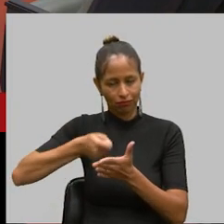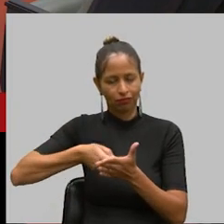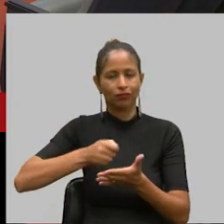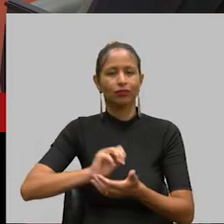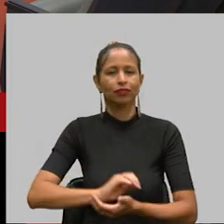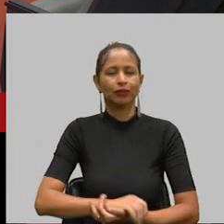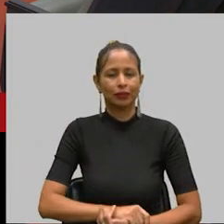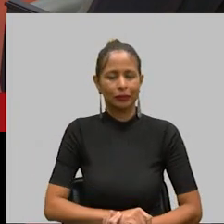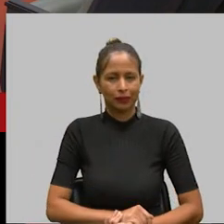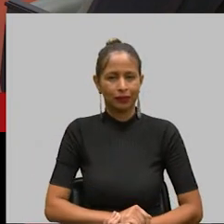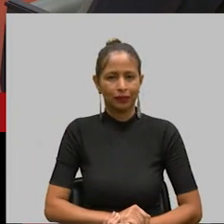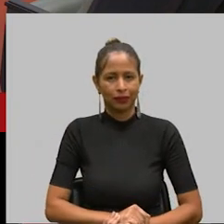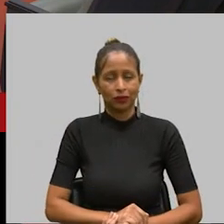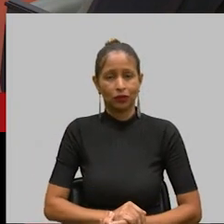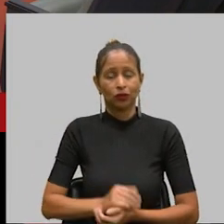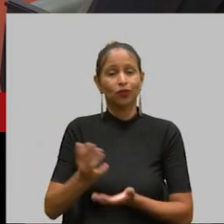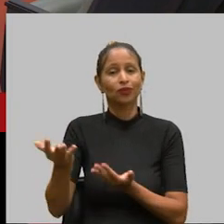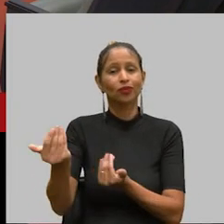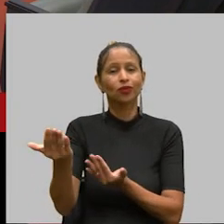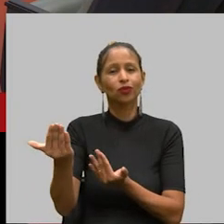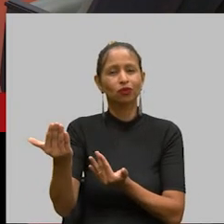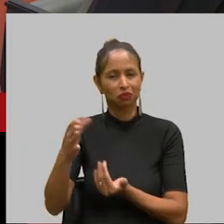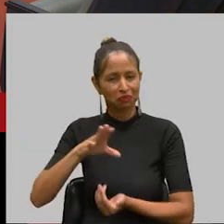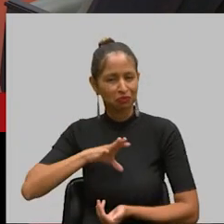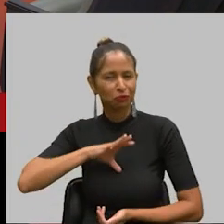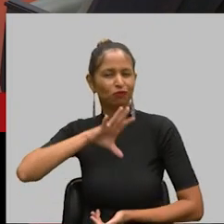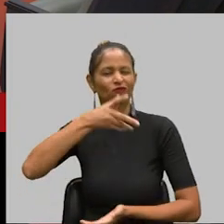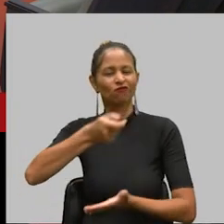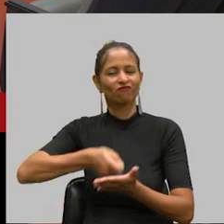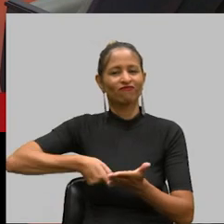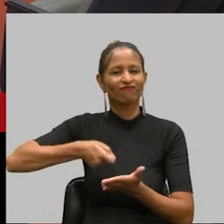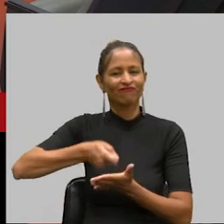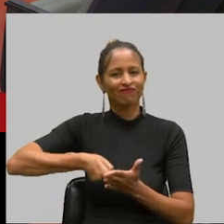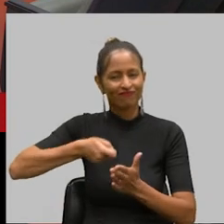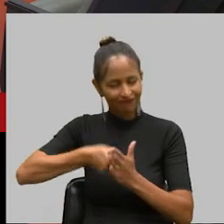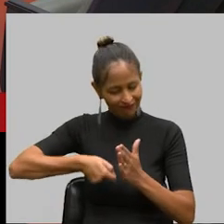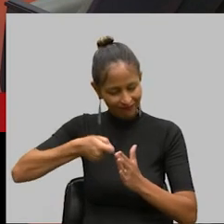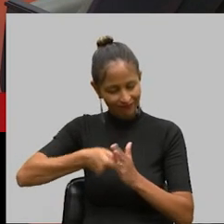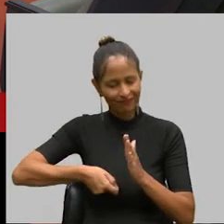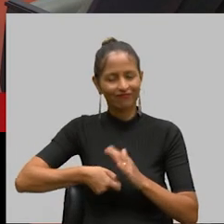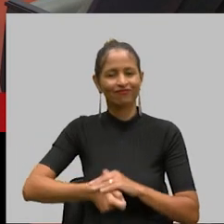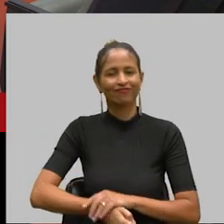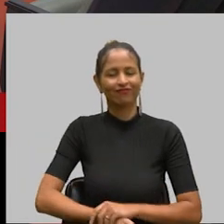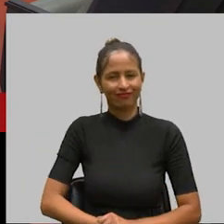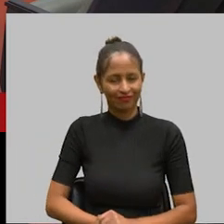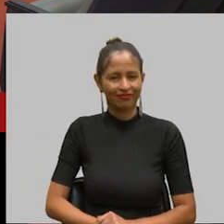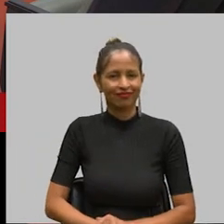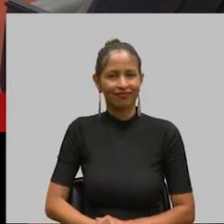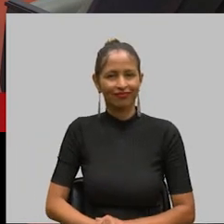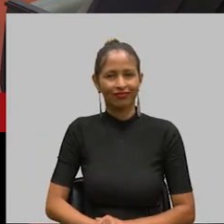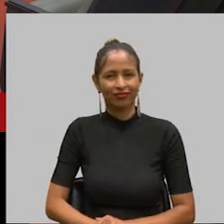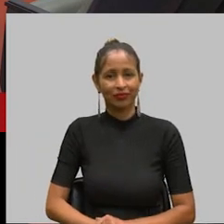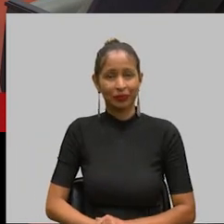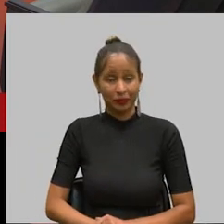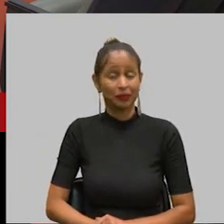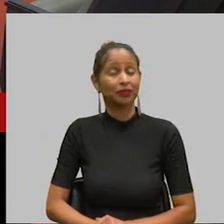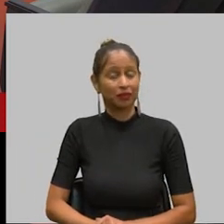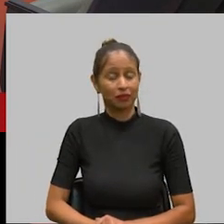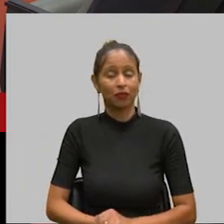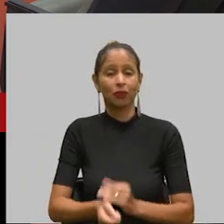poder Popular juventude que ousa lutar o poder Popular bom eu